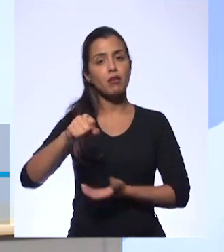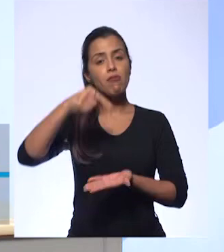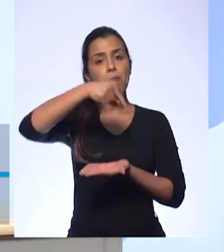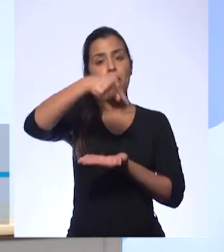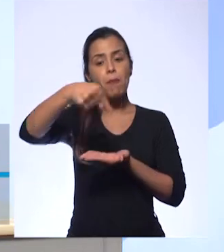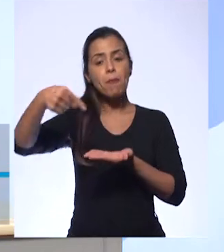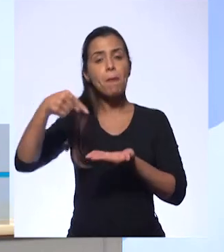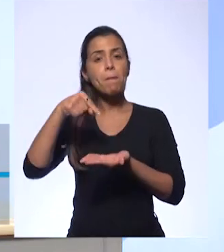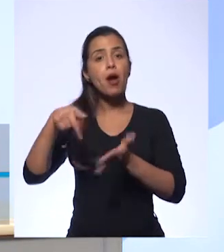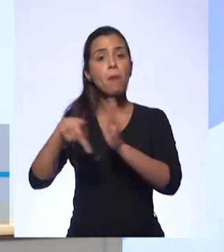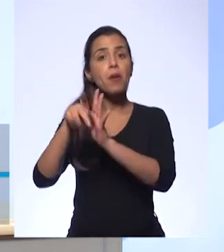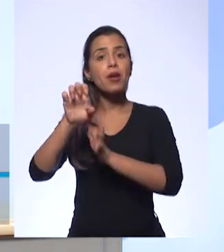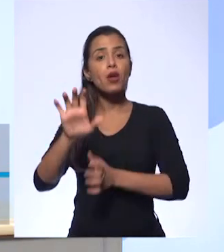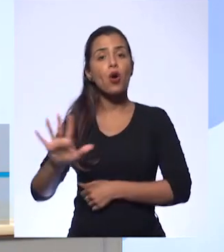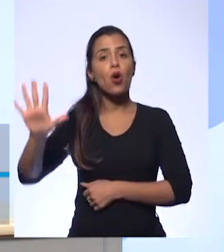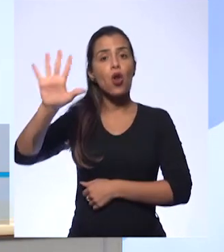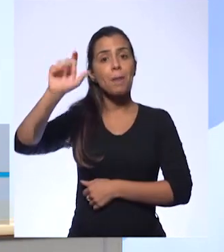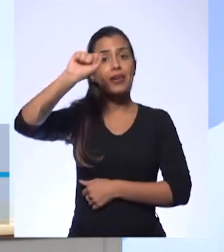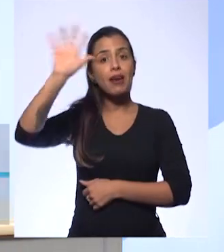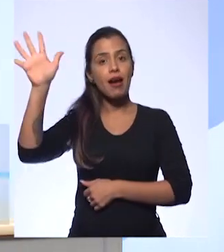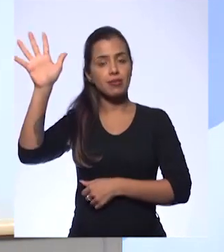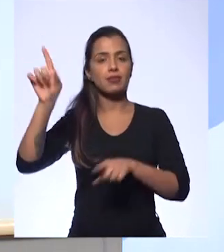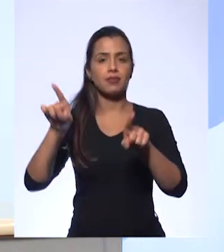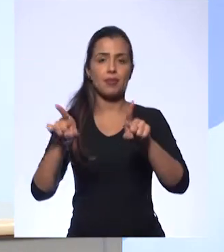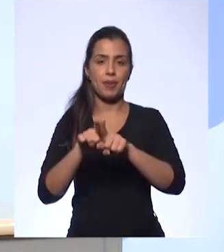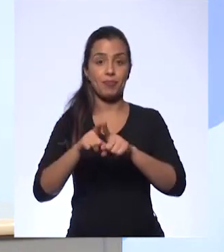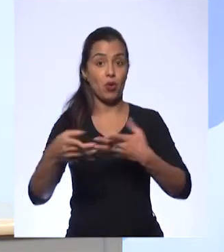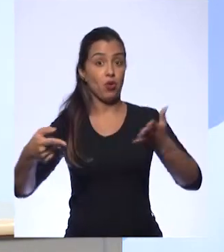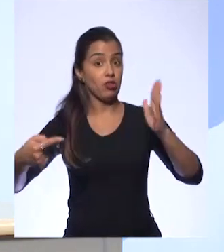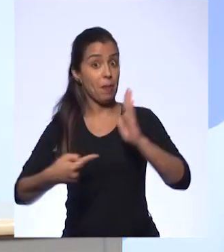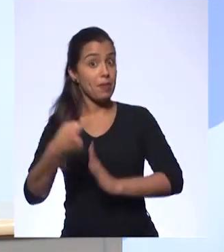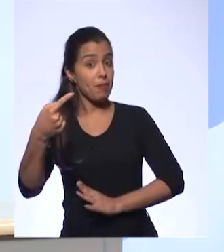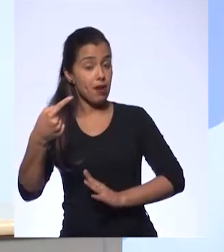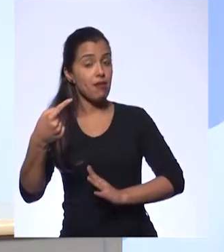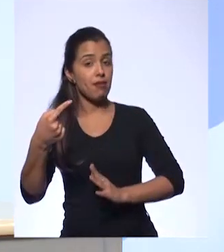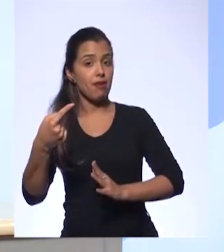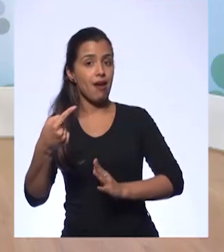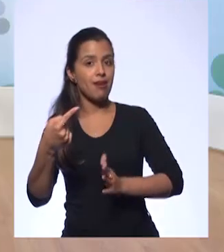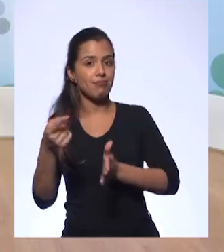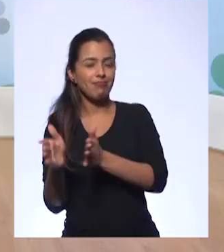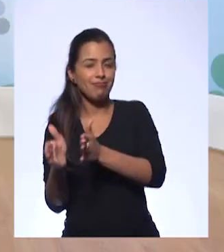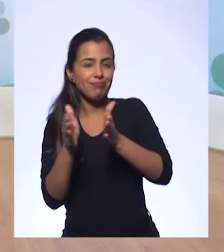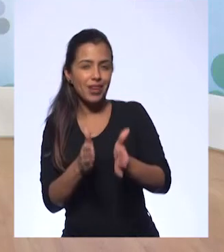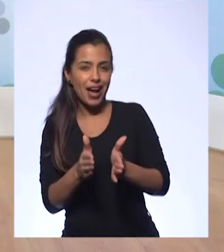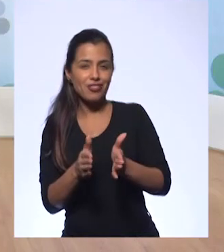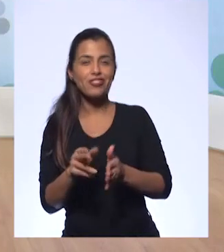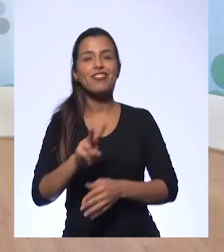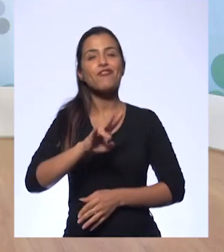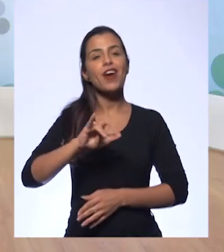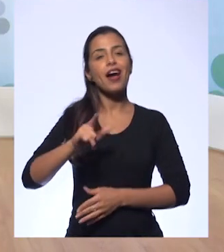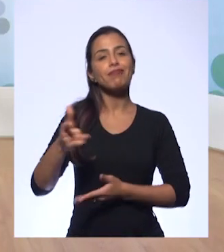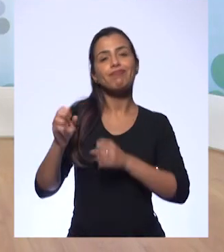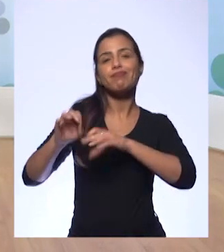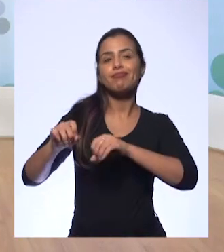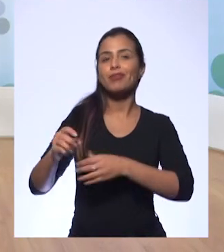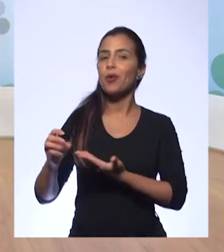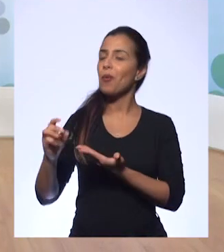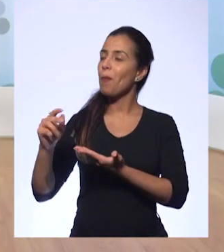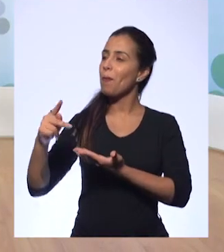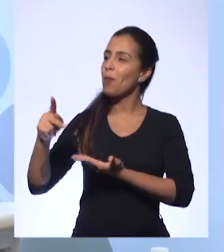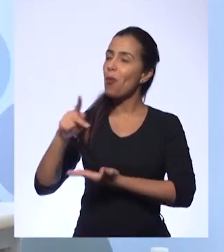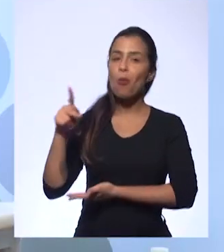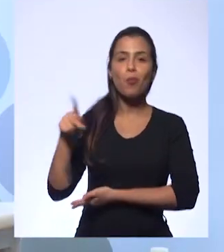Europa e Ásia. Essa é a primeira parte dessa aula que será ministrada pelo professor Antônio Russo. Tudo bem, professor Antônio? Tudo bom,